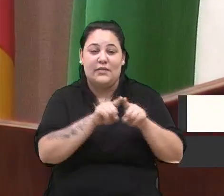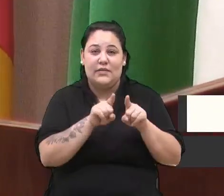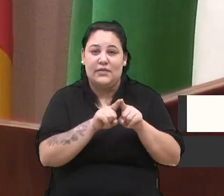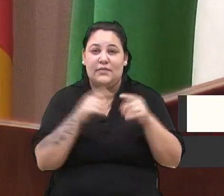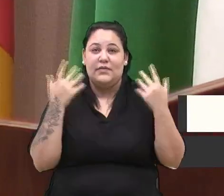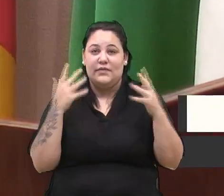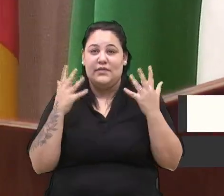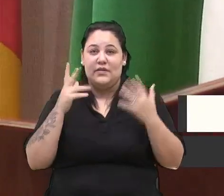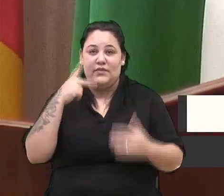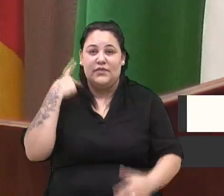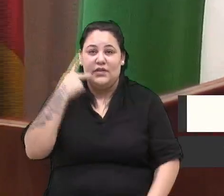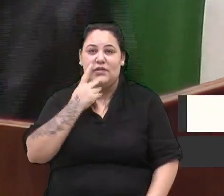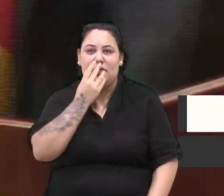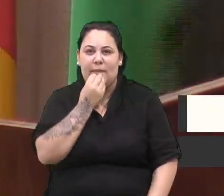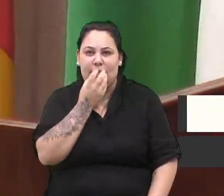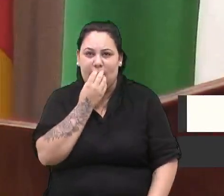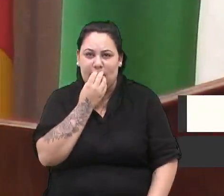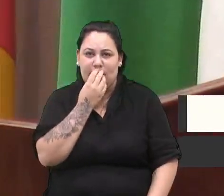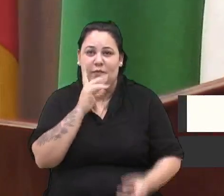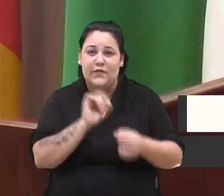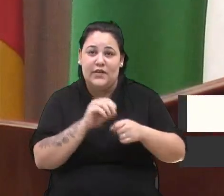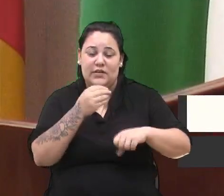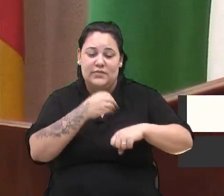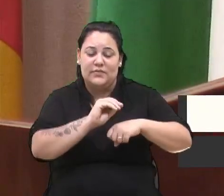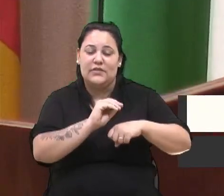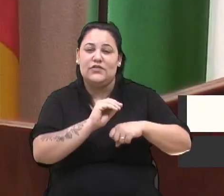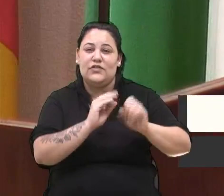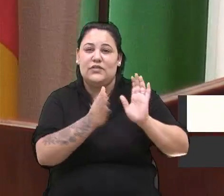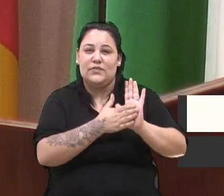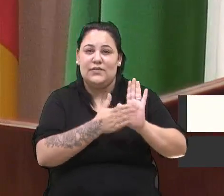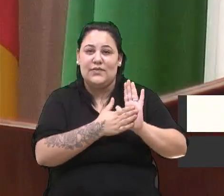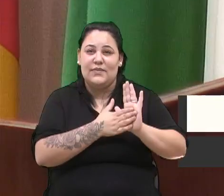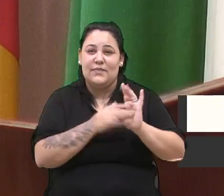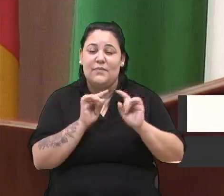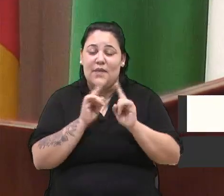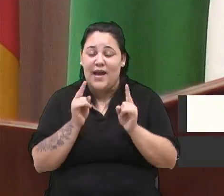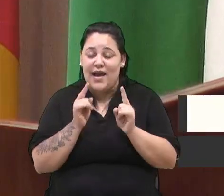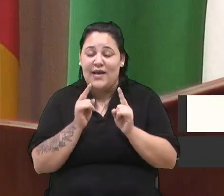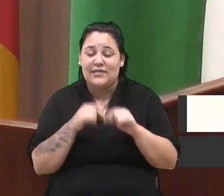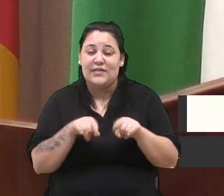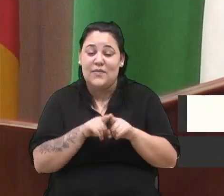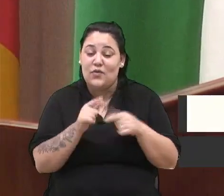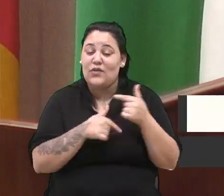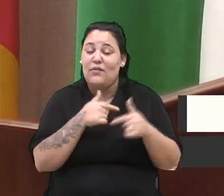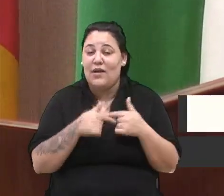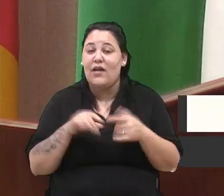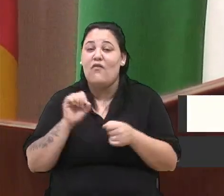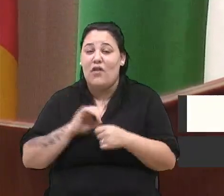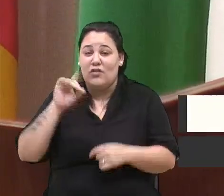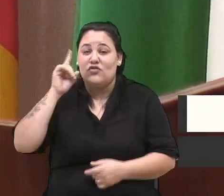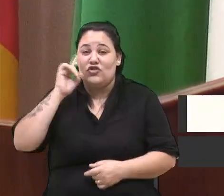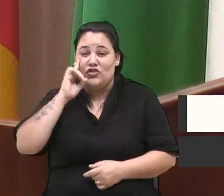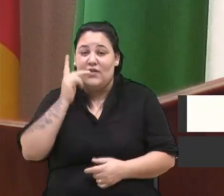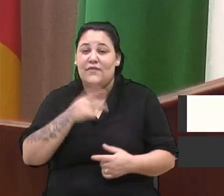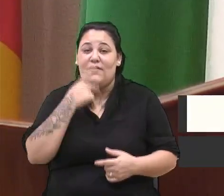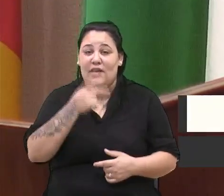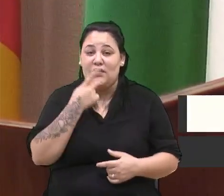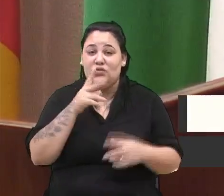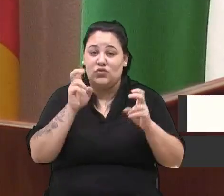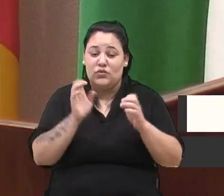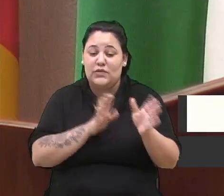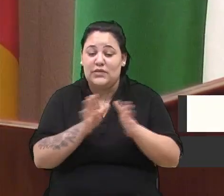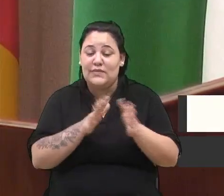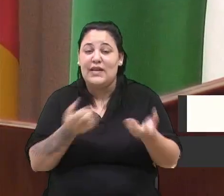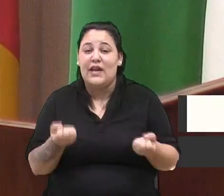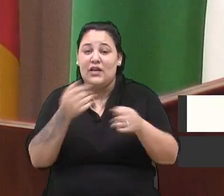vereador Camilles, né, por essa proposta, mas mais do que por ela, né, pelo trabalho efetivamente realizado quando a gente fala sobre acessibilidade, sobre